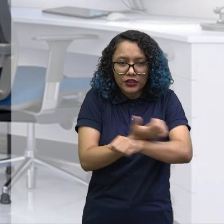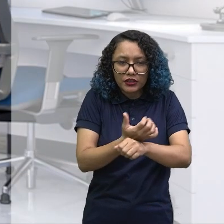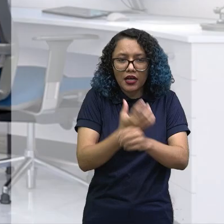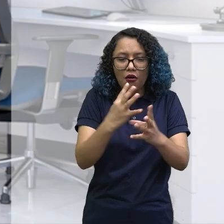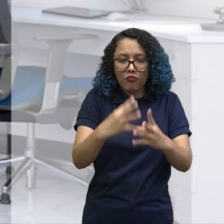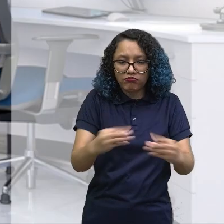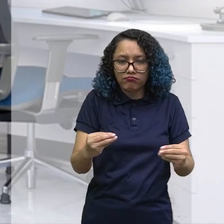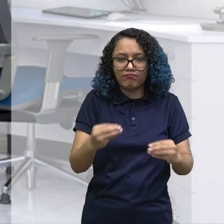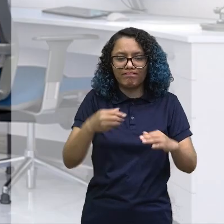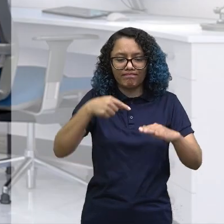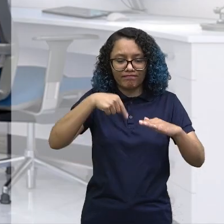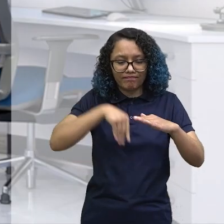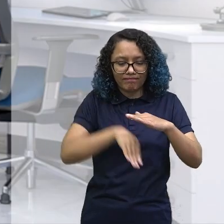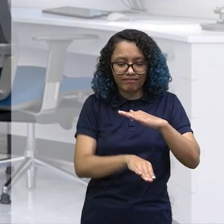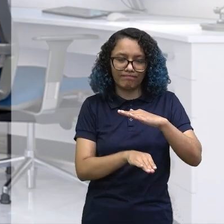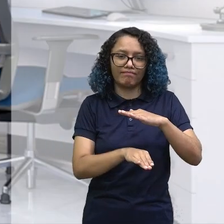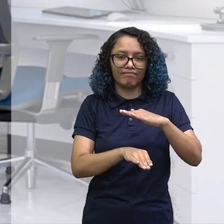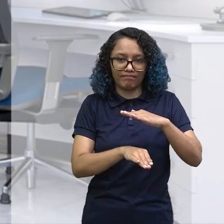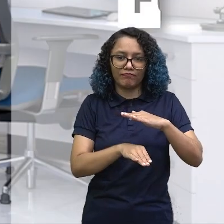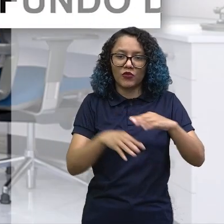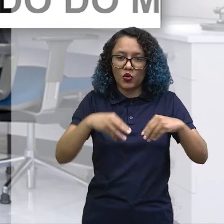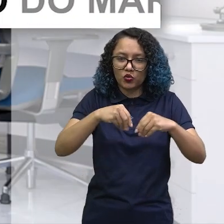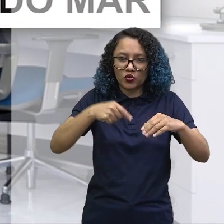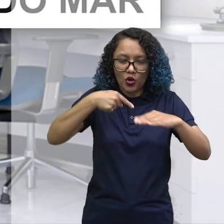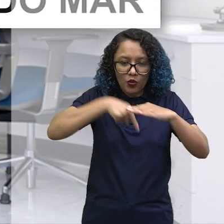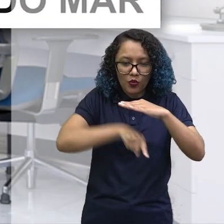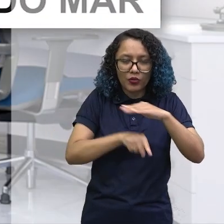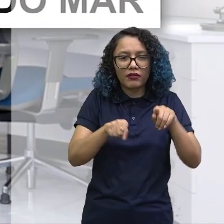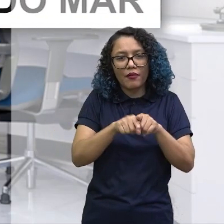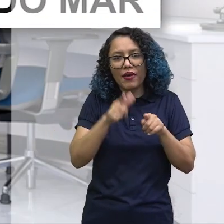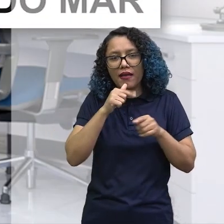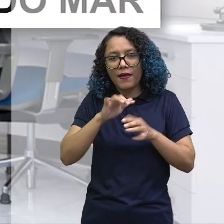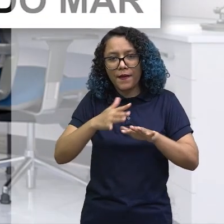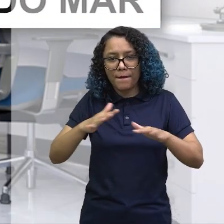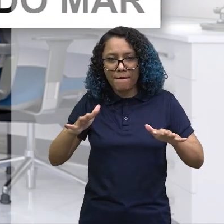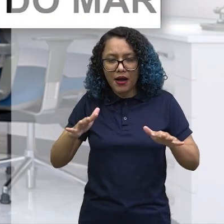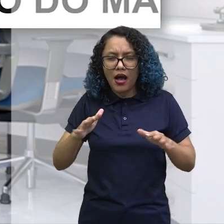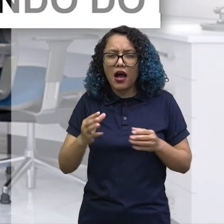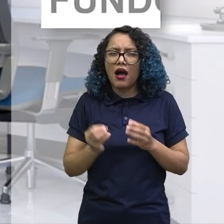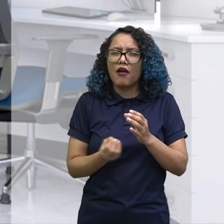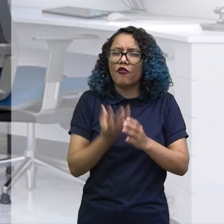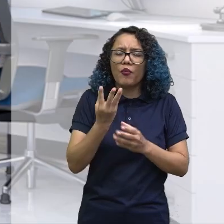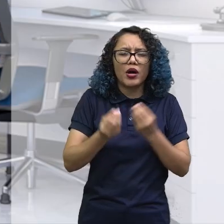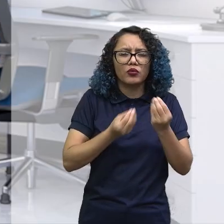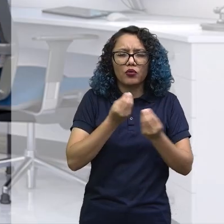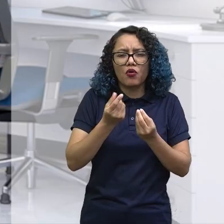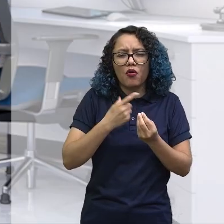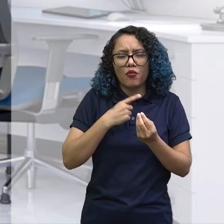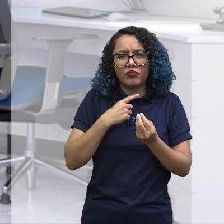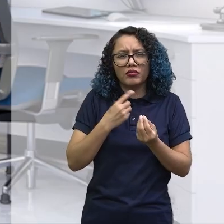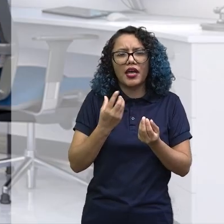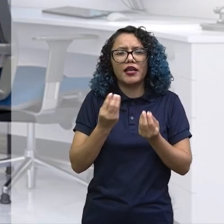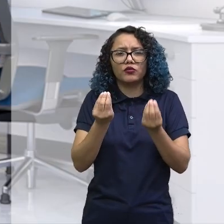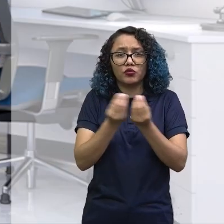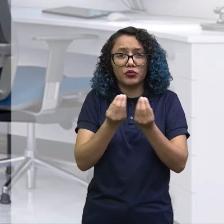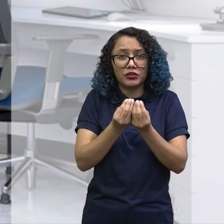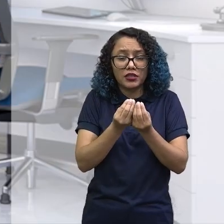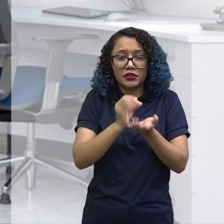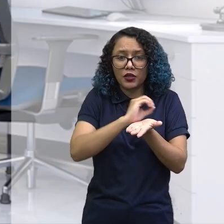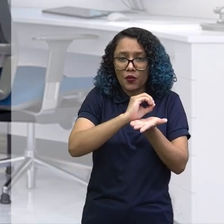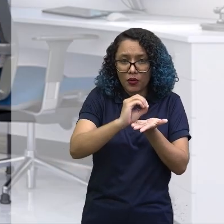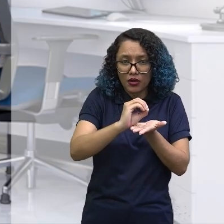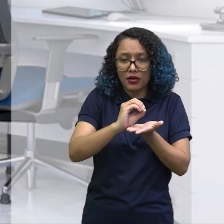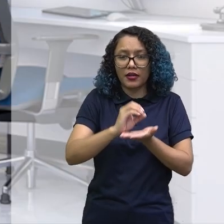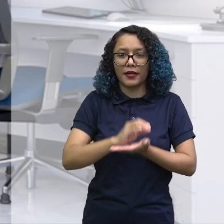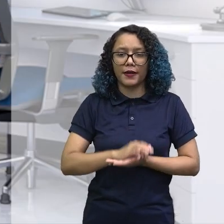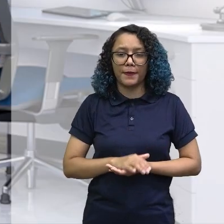em camadas mais profundas do solo e do fundo do mar. Eles são formados por compostos orgânicos, ou seja,